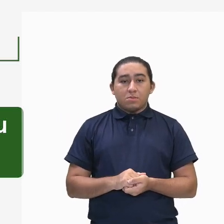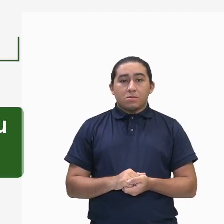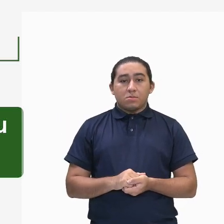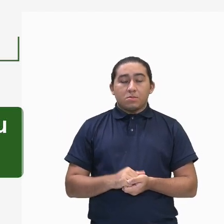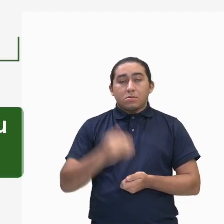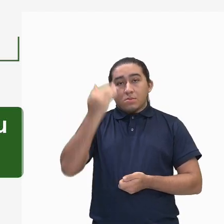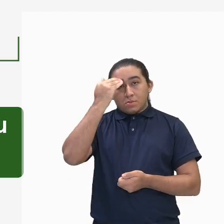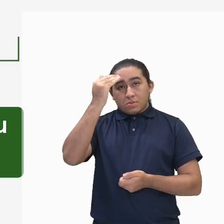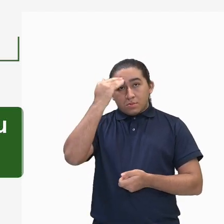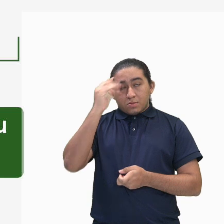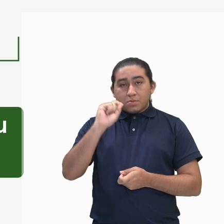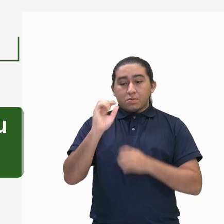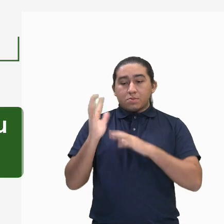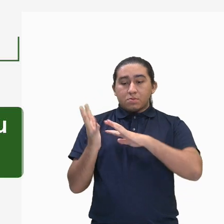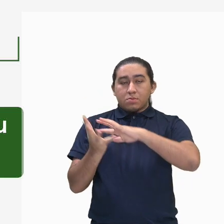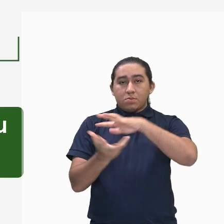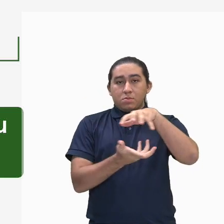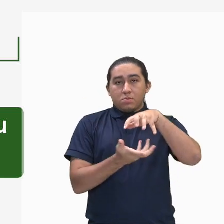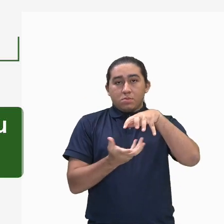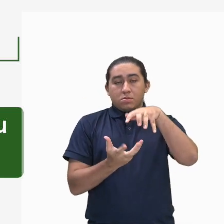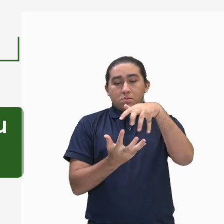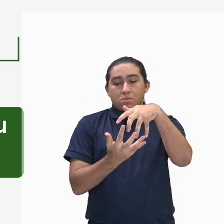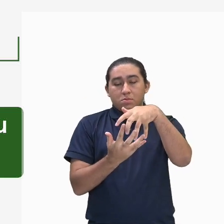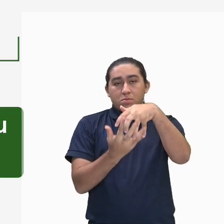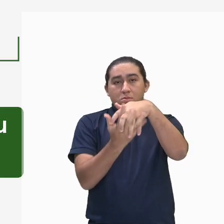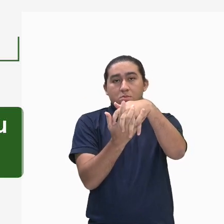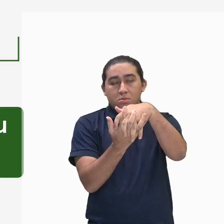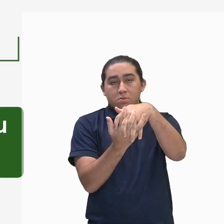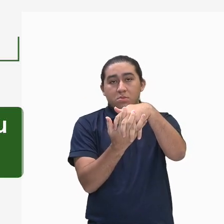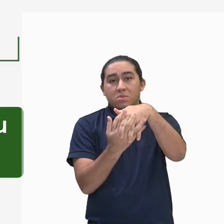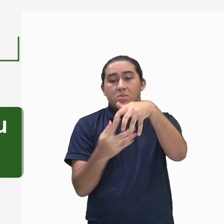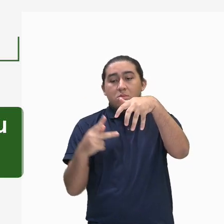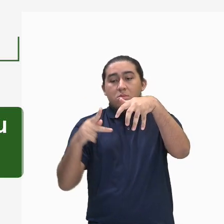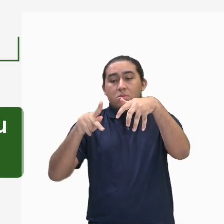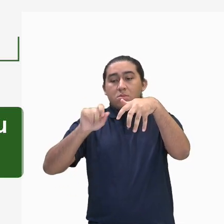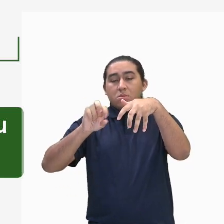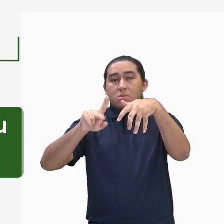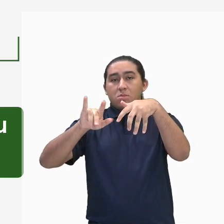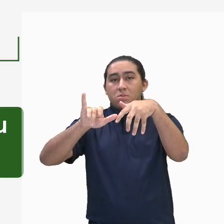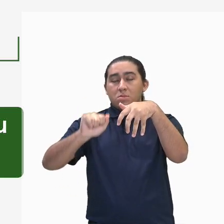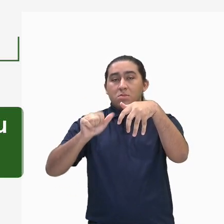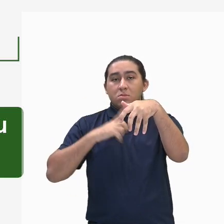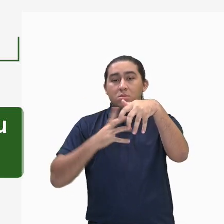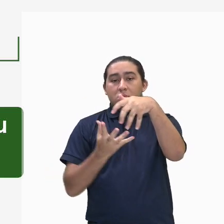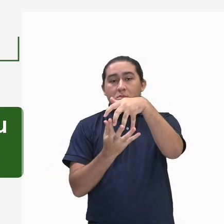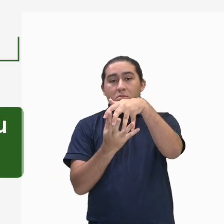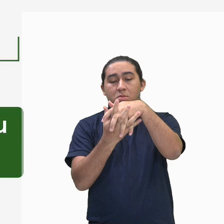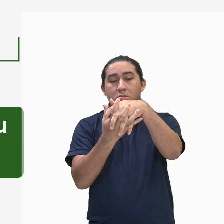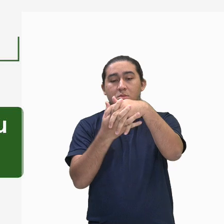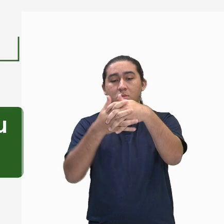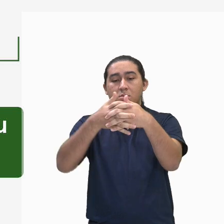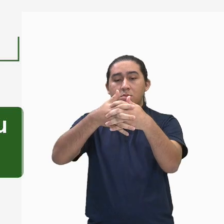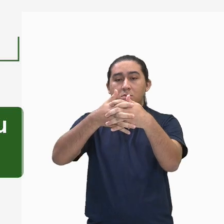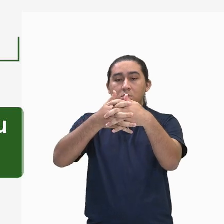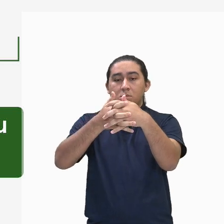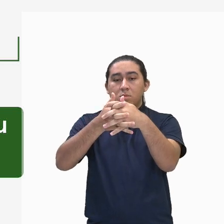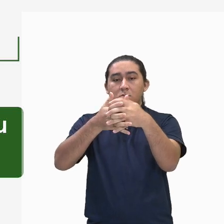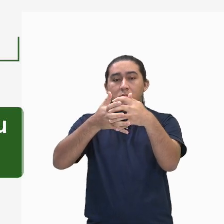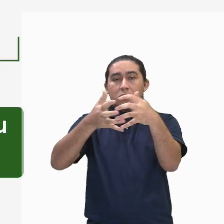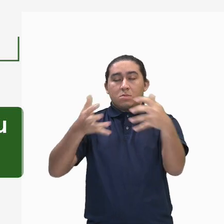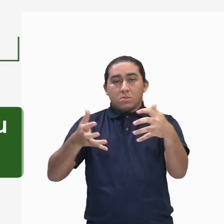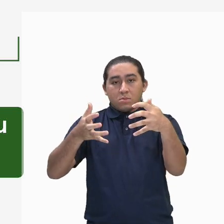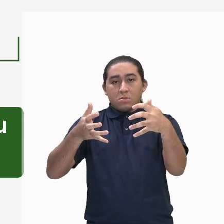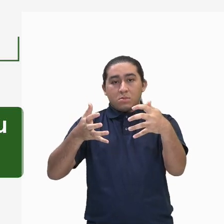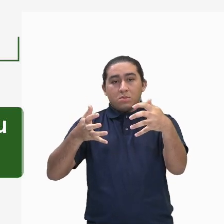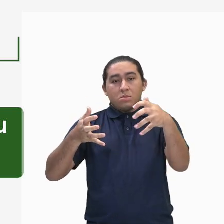a Pangeia se dividiu inicialmente em 2 continentes, que foi chamado de Laurásia e Gondwana. Né? Então,